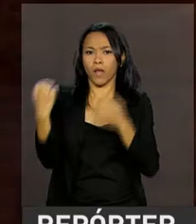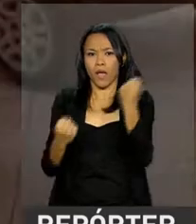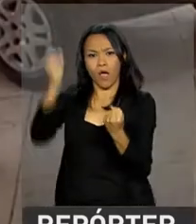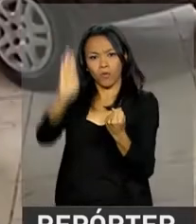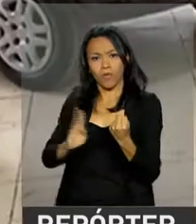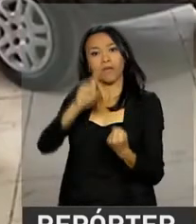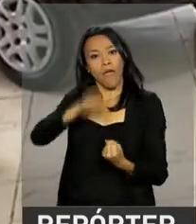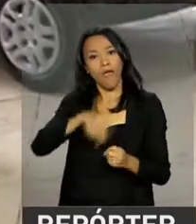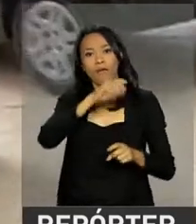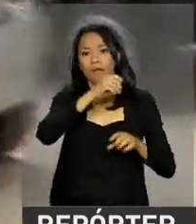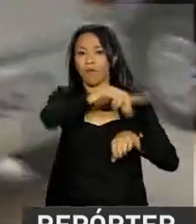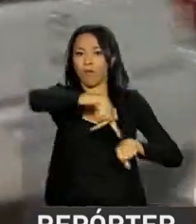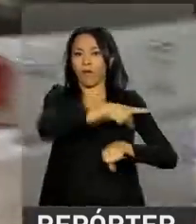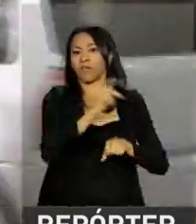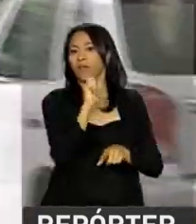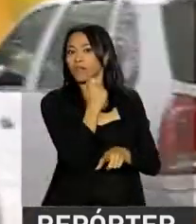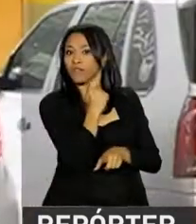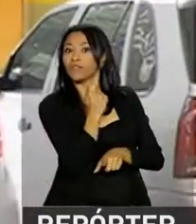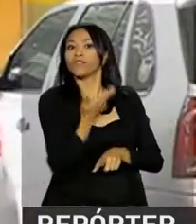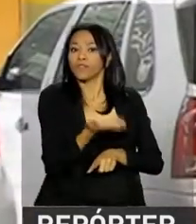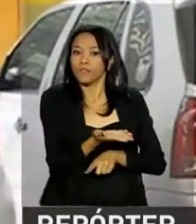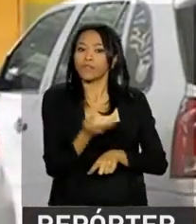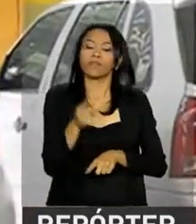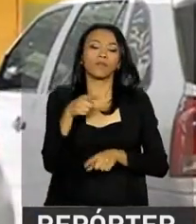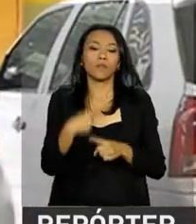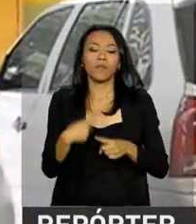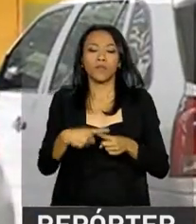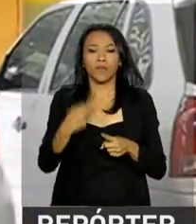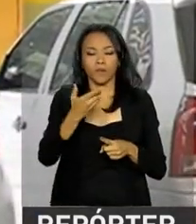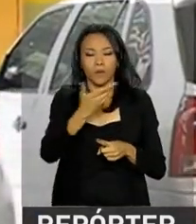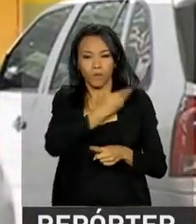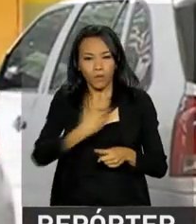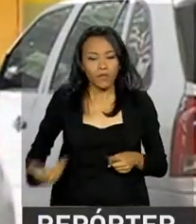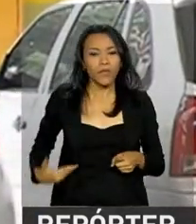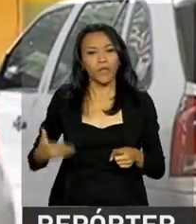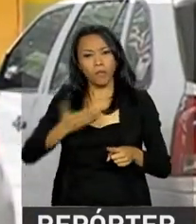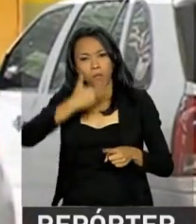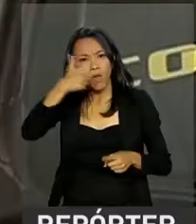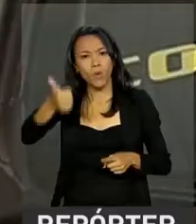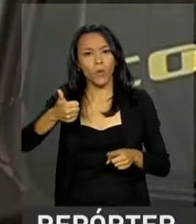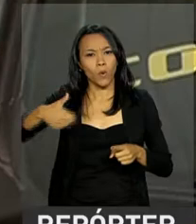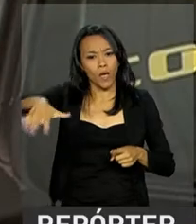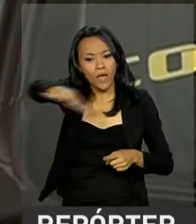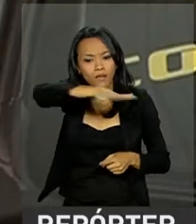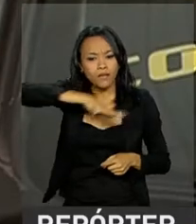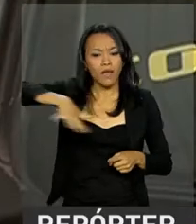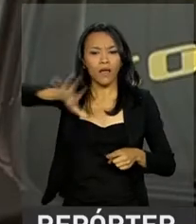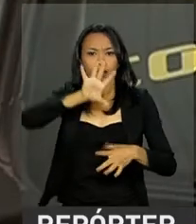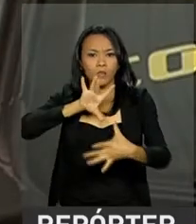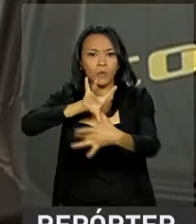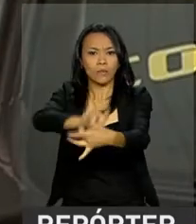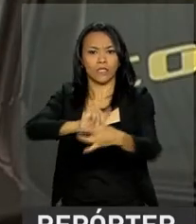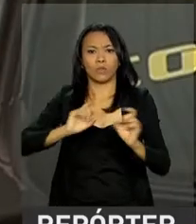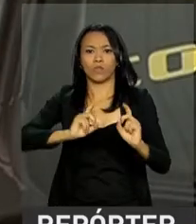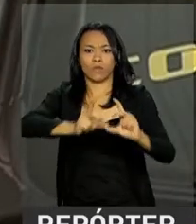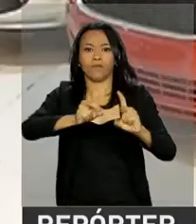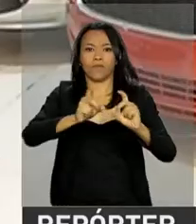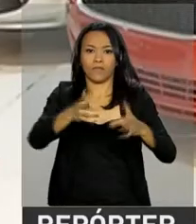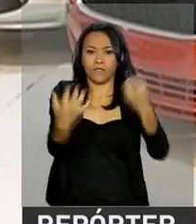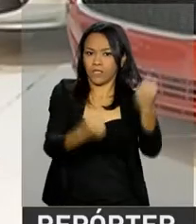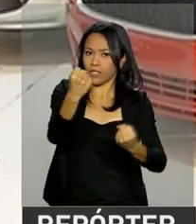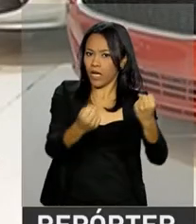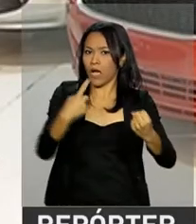vendas de automóveis. O empenho do governo em prover uma política, um ambiente de negócio favorável para esse setor. Não por acaso, nós